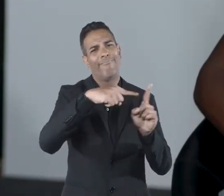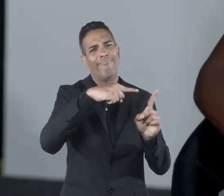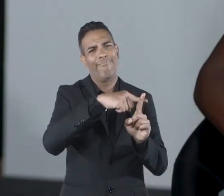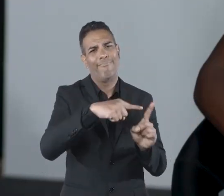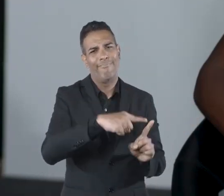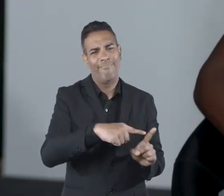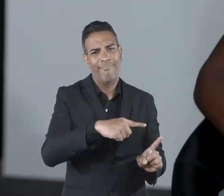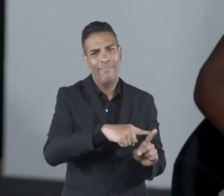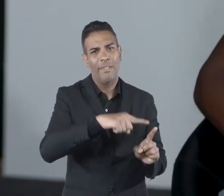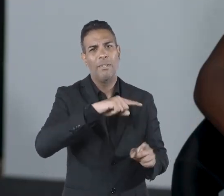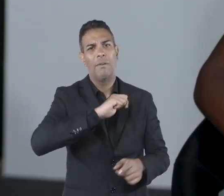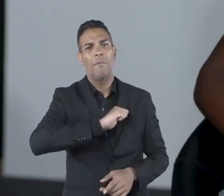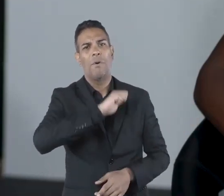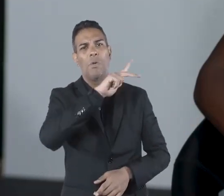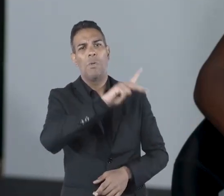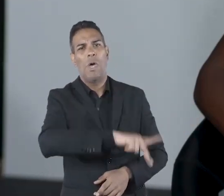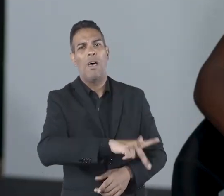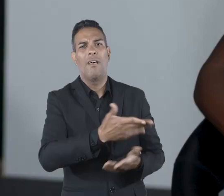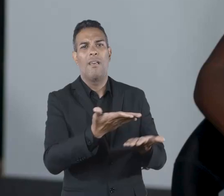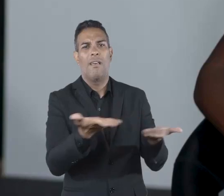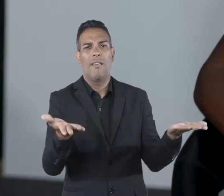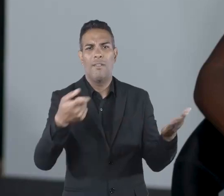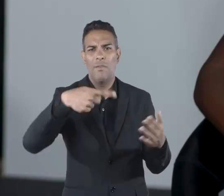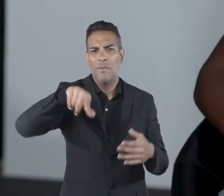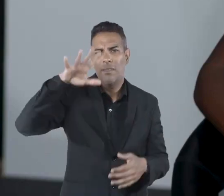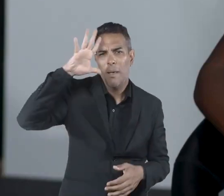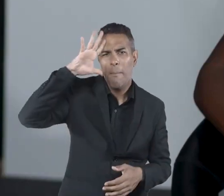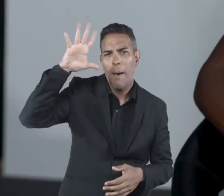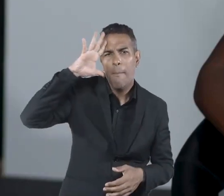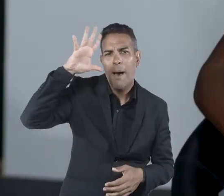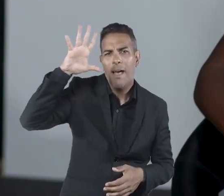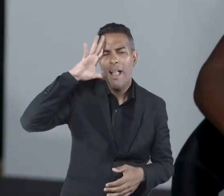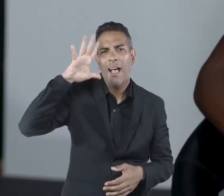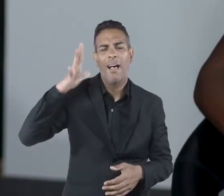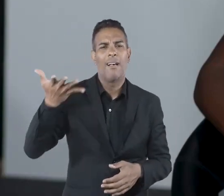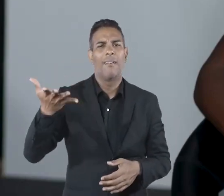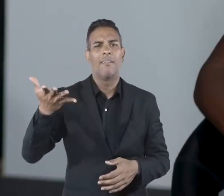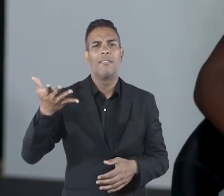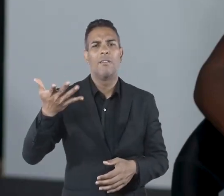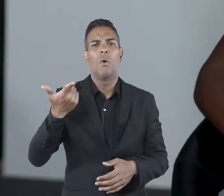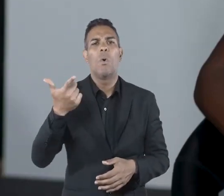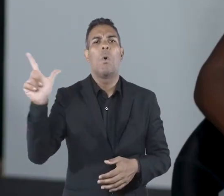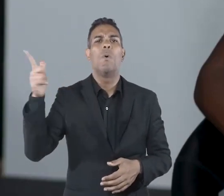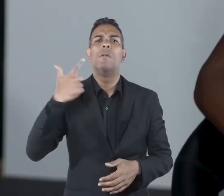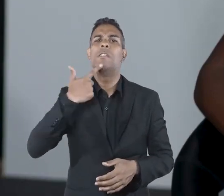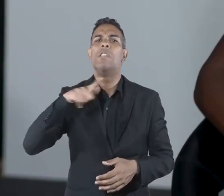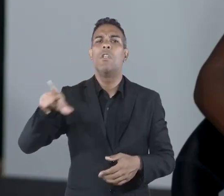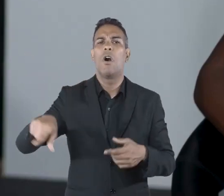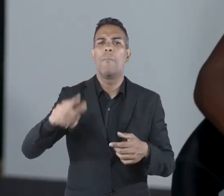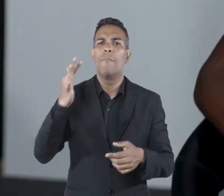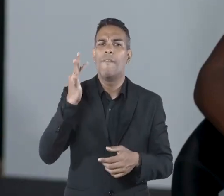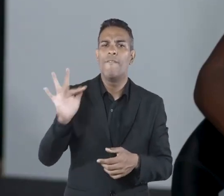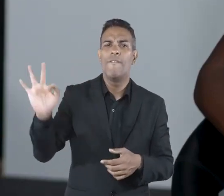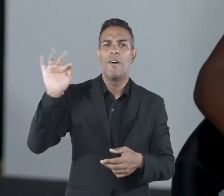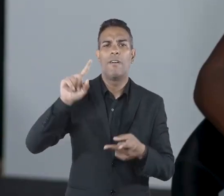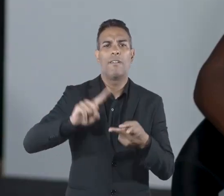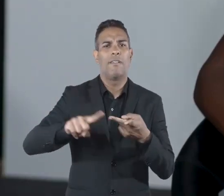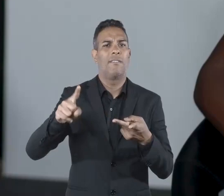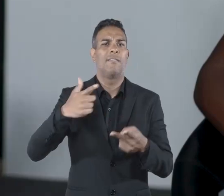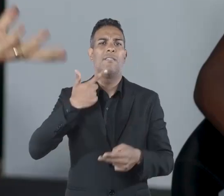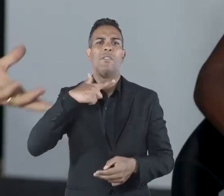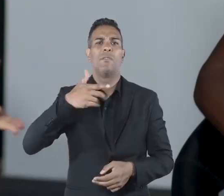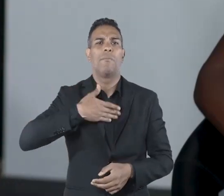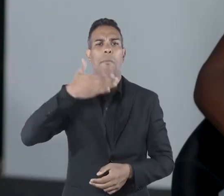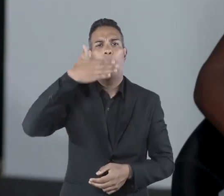do idioma, que é o espanhol, né, irmão do português, mas você imagina quem veio